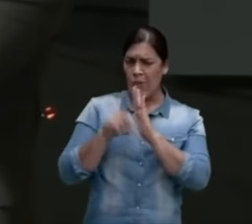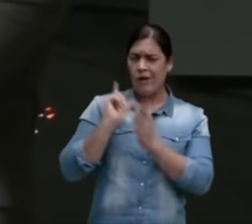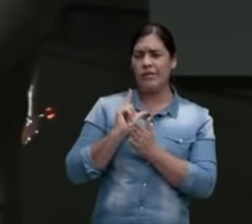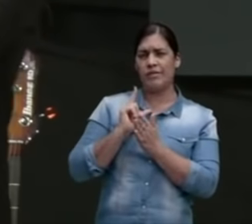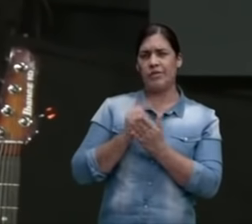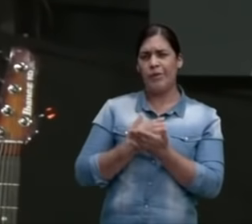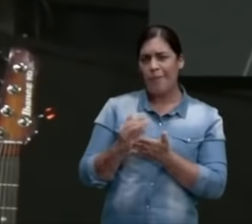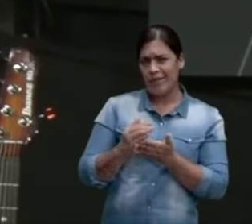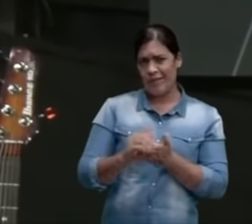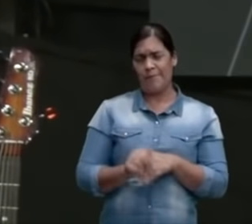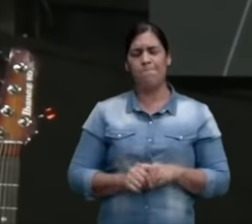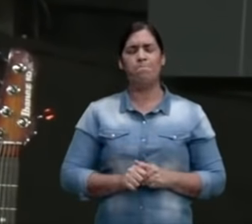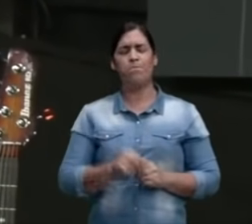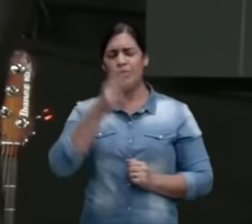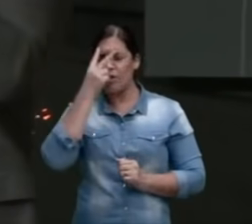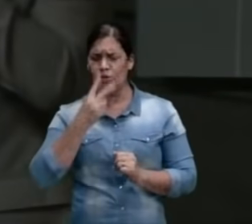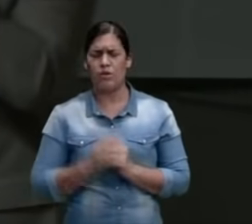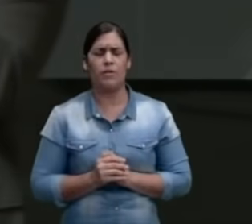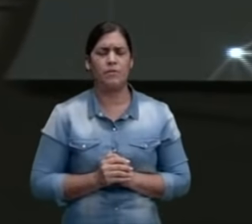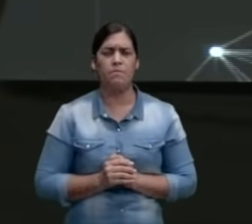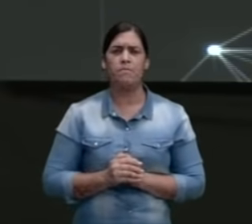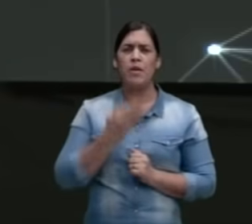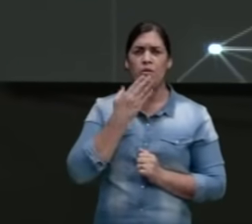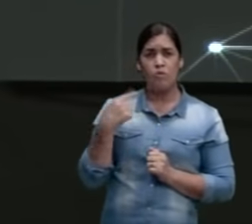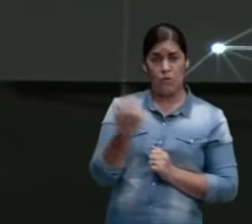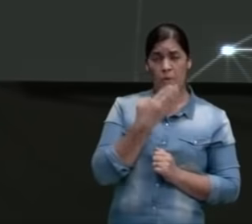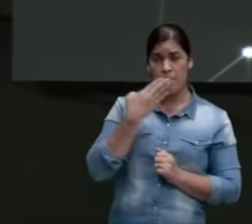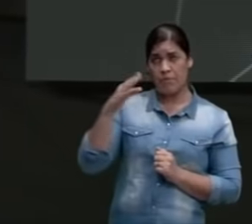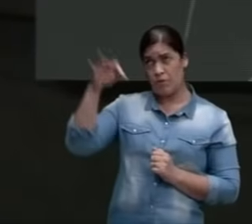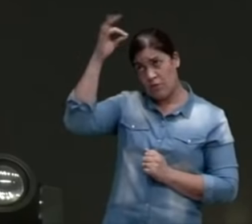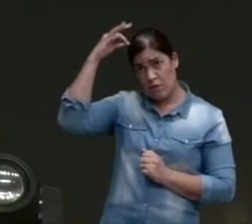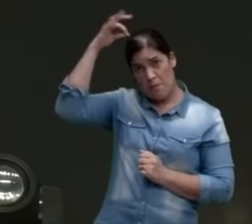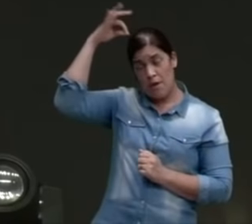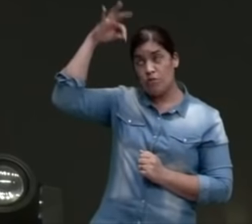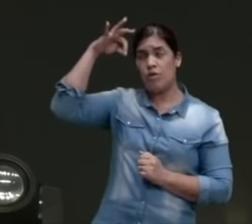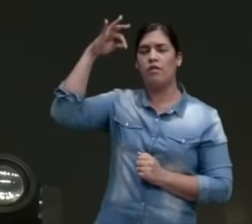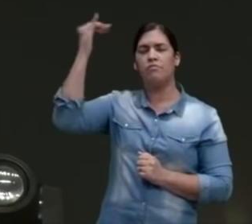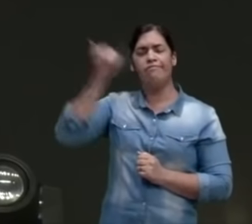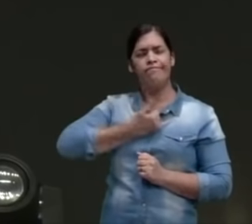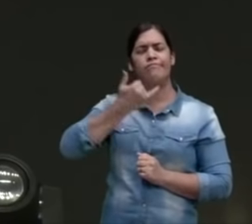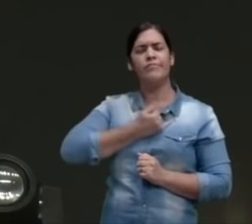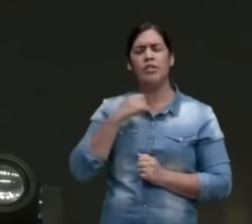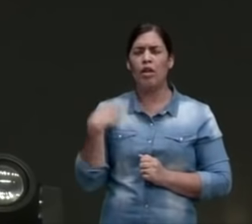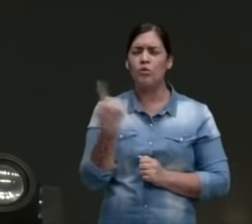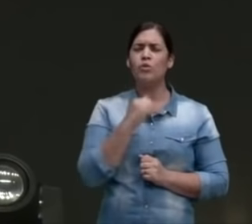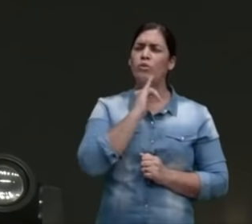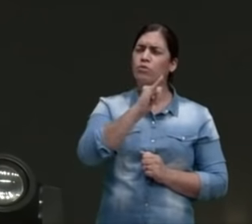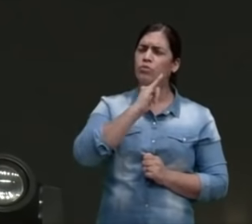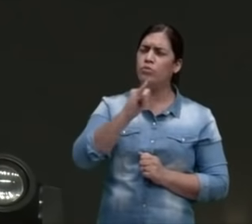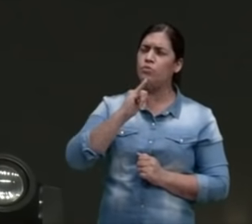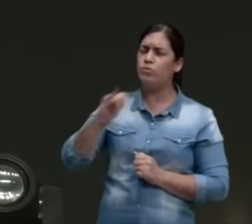começar. Feche os seus olhos e vamos pedir que o Espírito Santo ministre aos nossos corações aquilo,